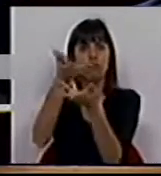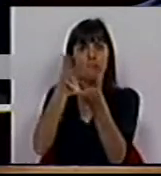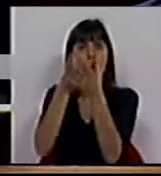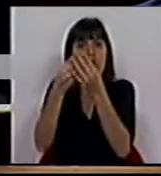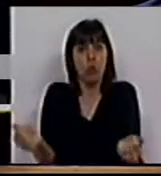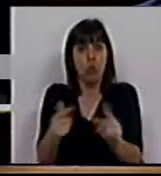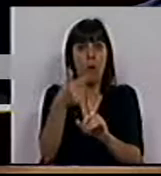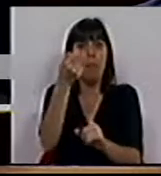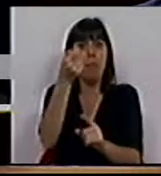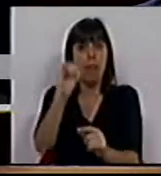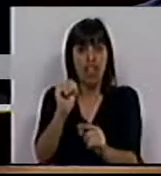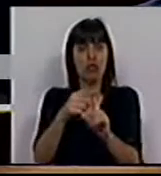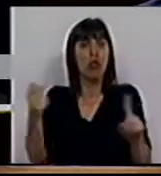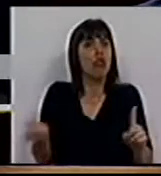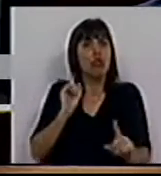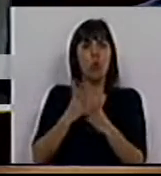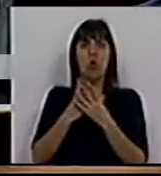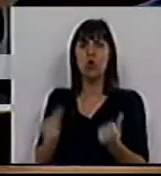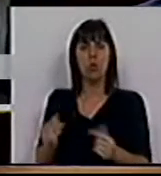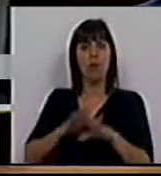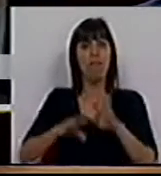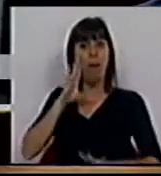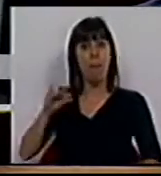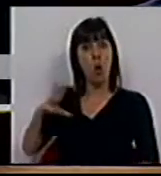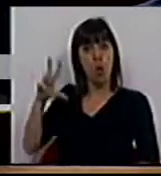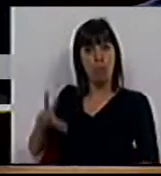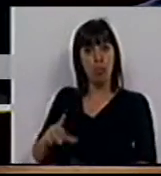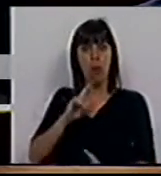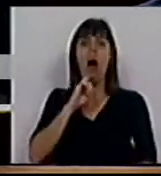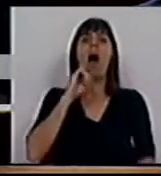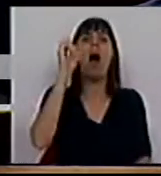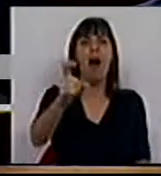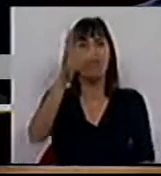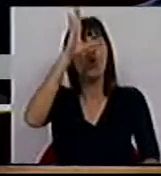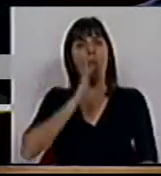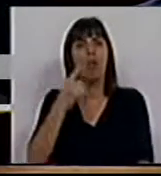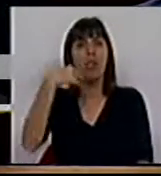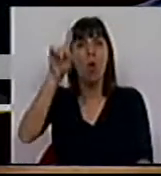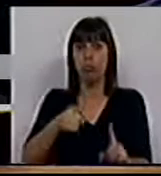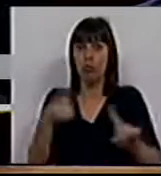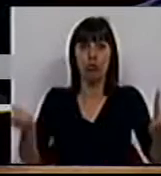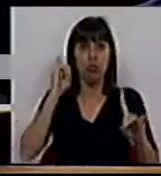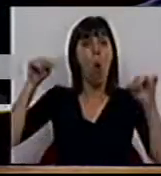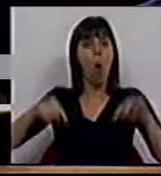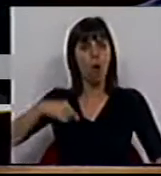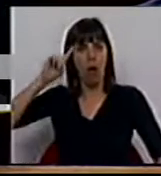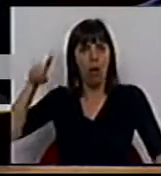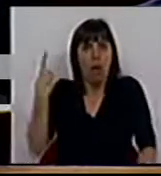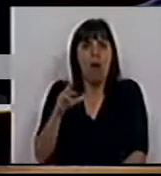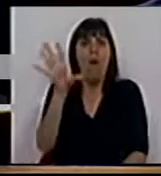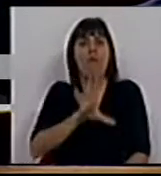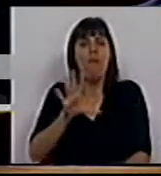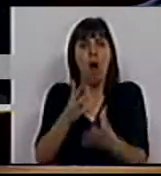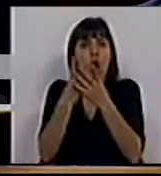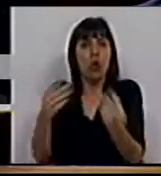a solução para o BES, não foi uma solução feita pelo Banco de Portugal e comunicada ao Governo no dia 1. Hoje sabemos que não há forma